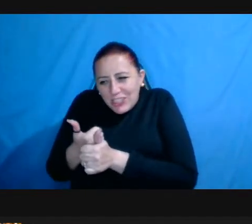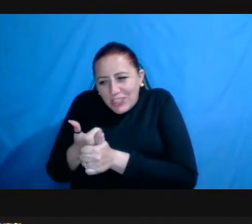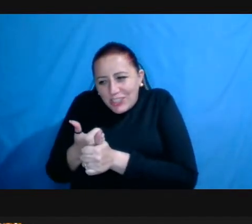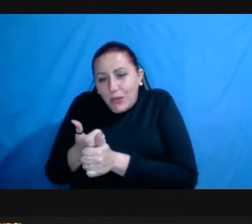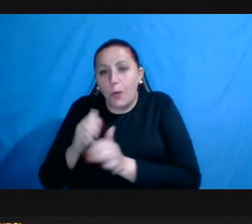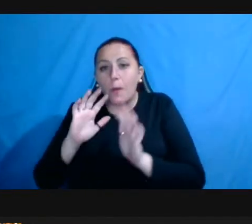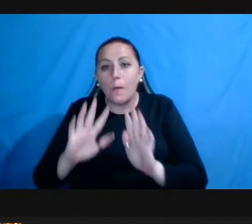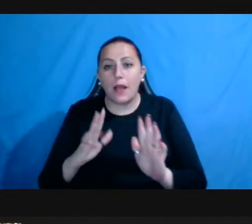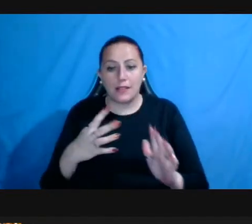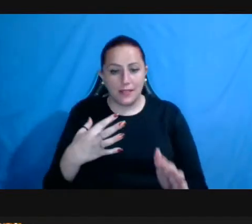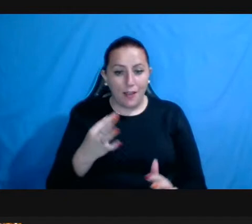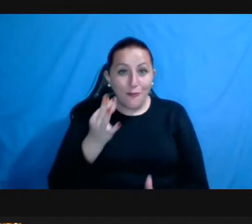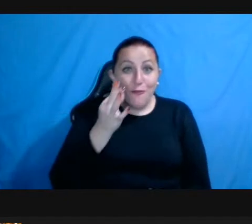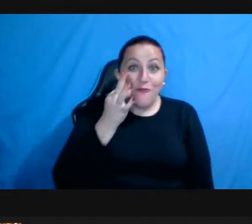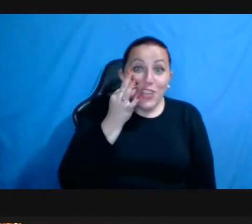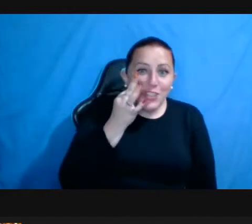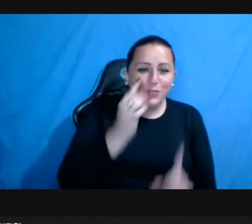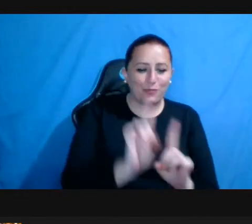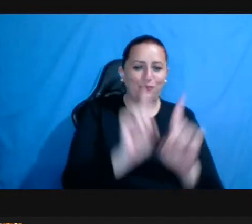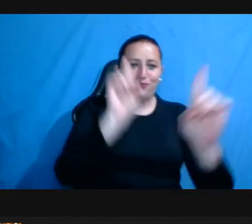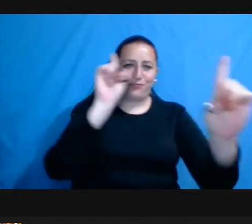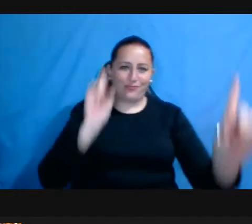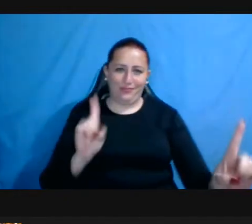temos convicção que irá passar,